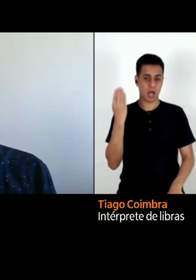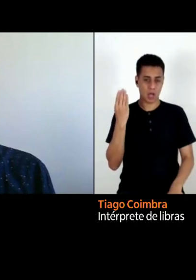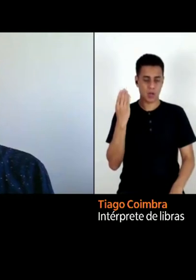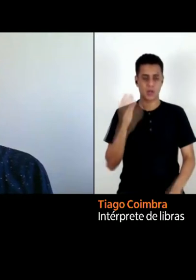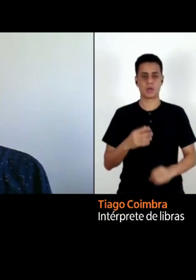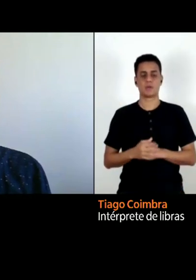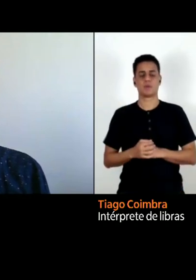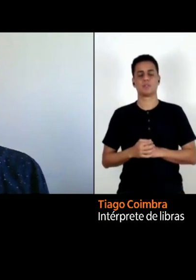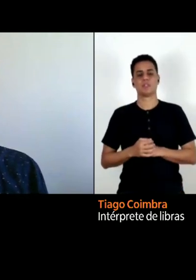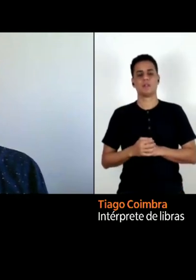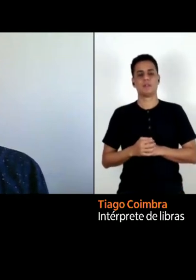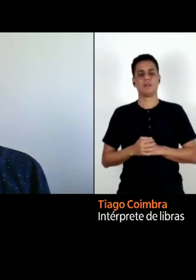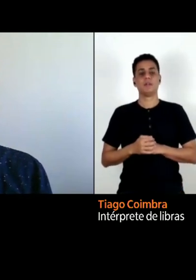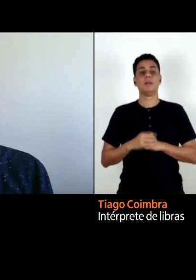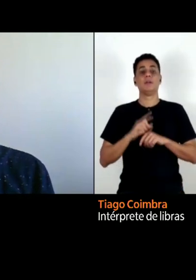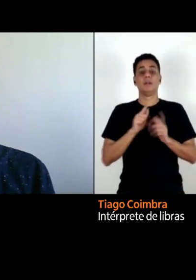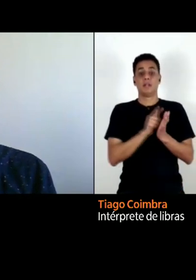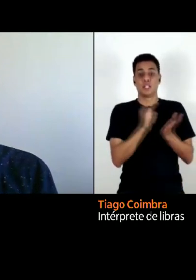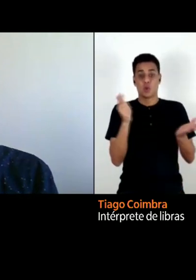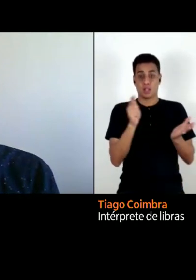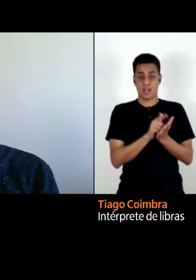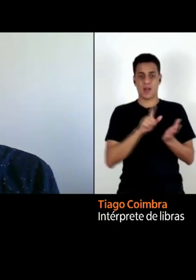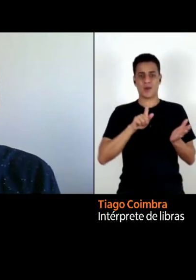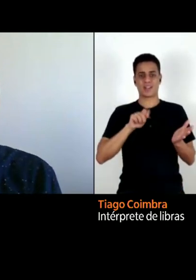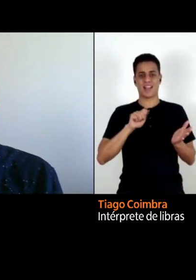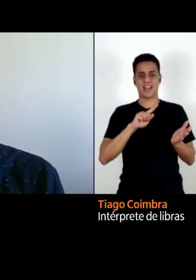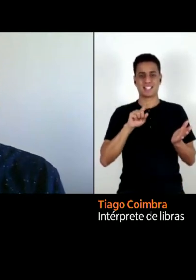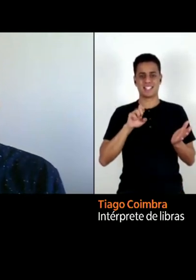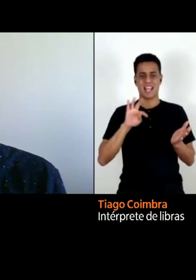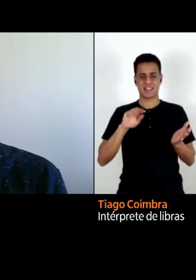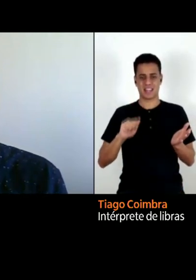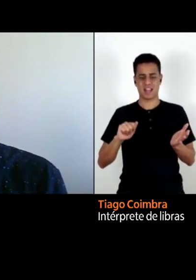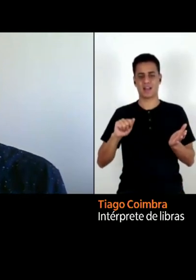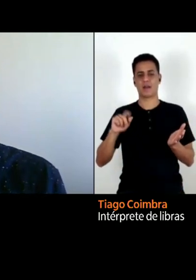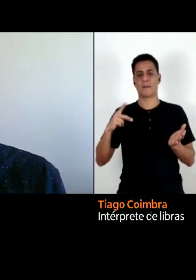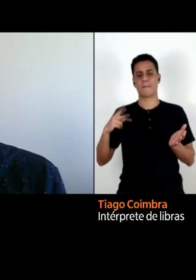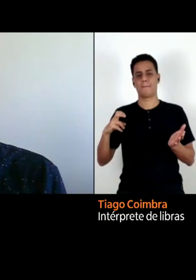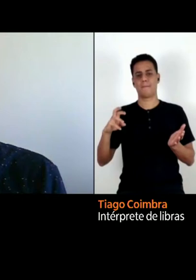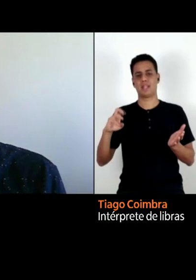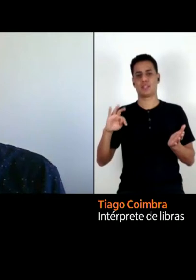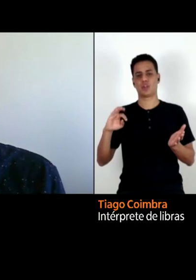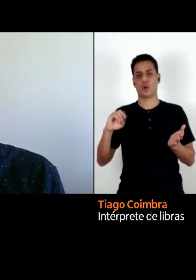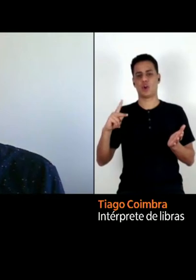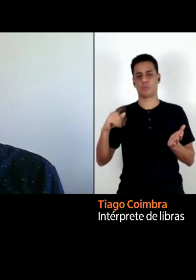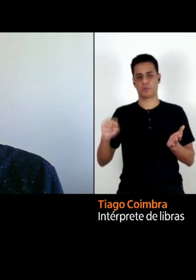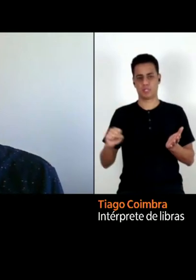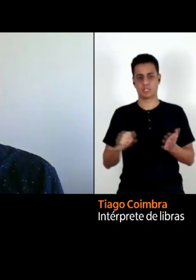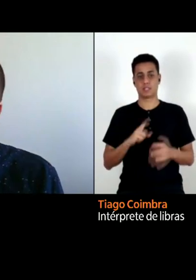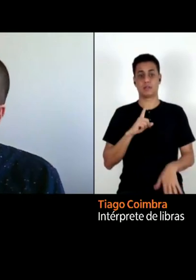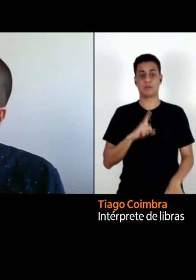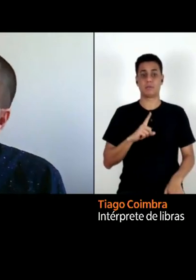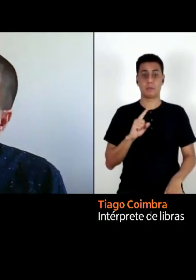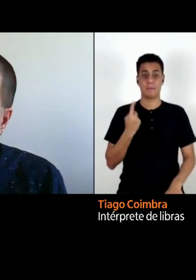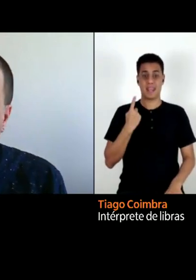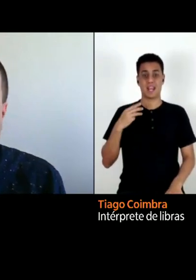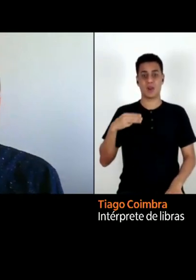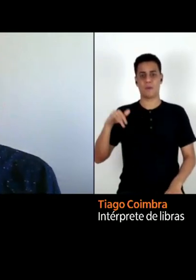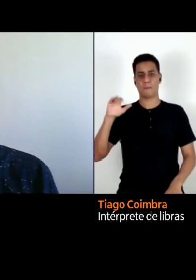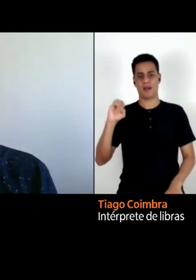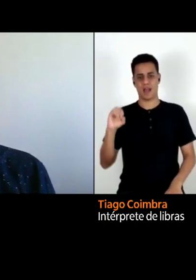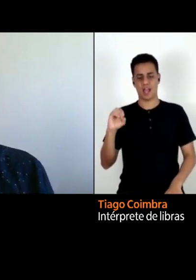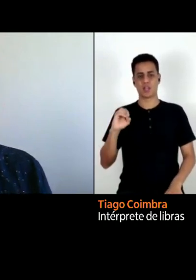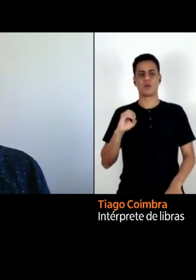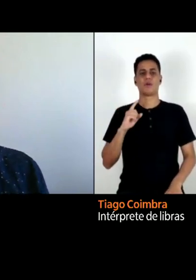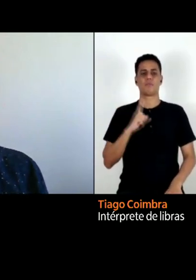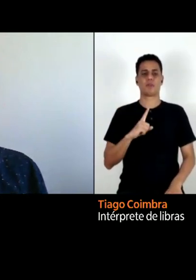da Gazeta de Petrópolis em 1º de maio de 1897, ou seja, um ano